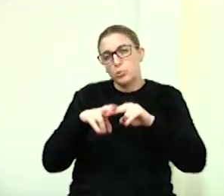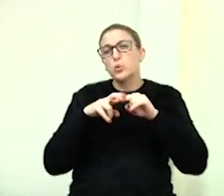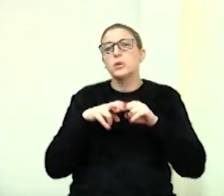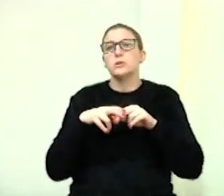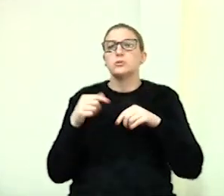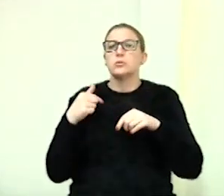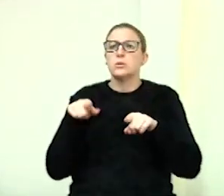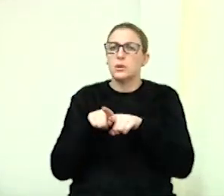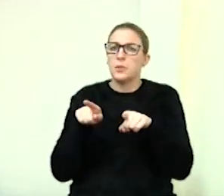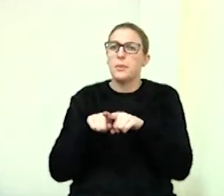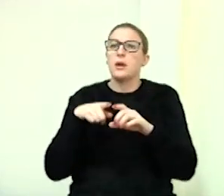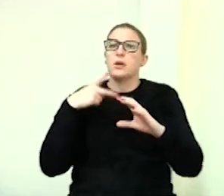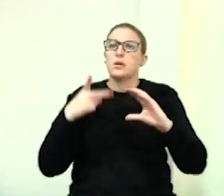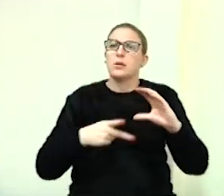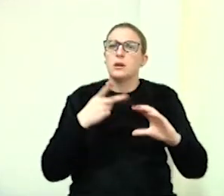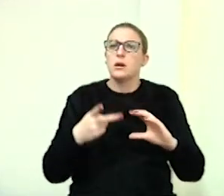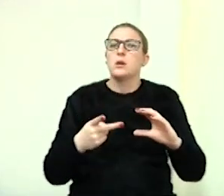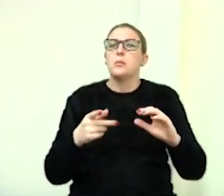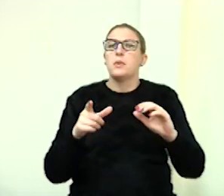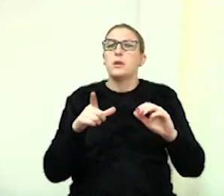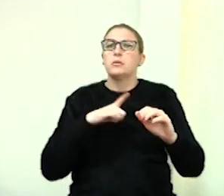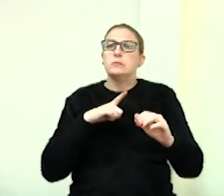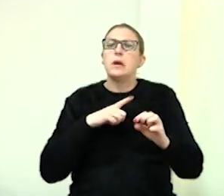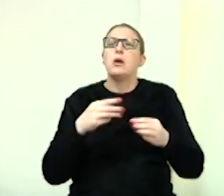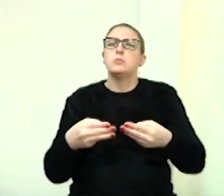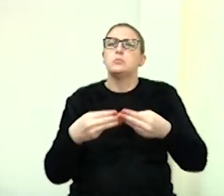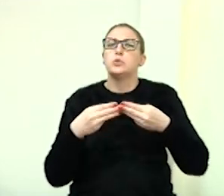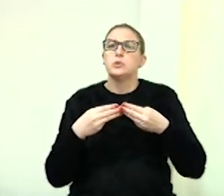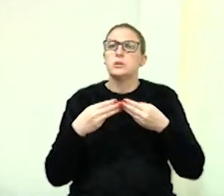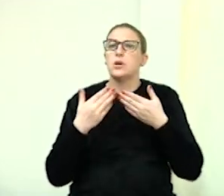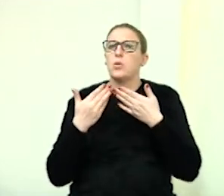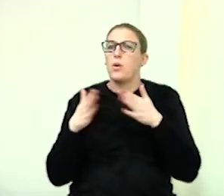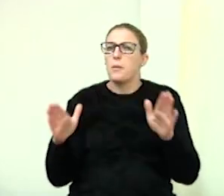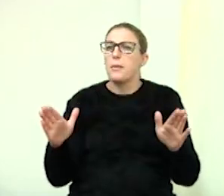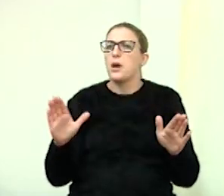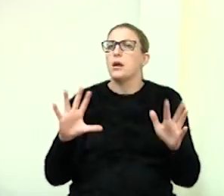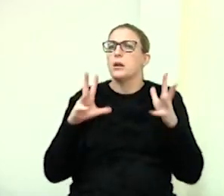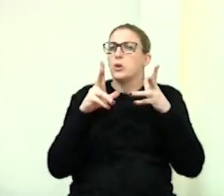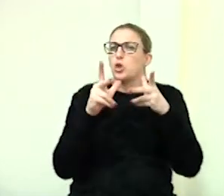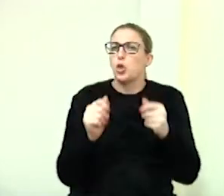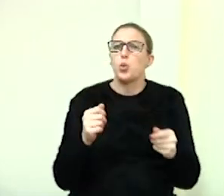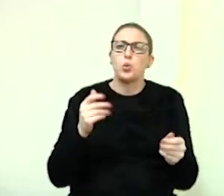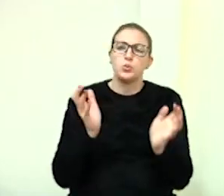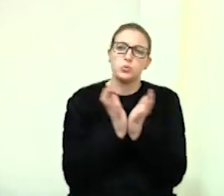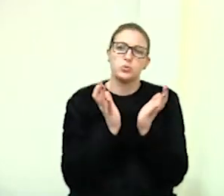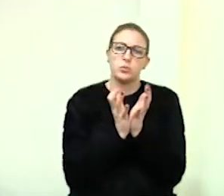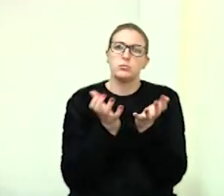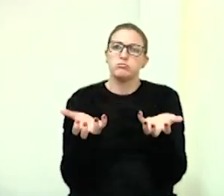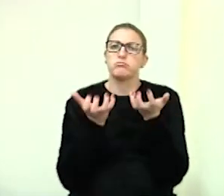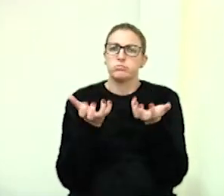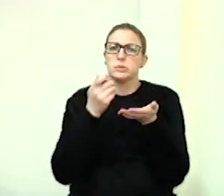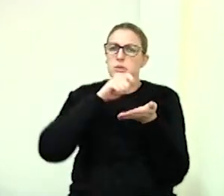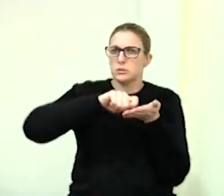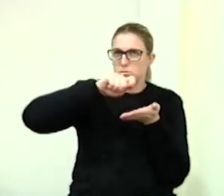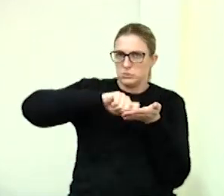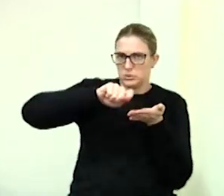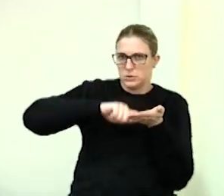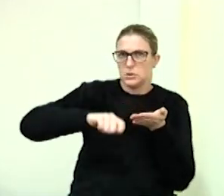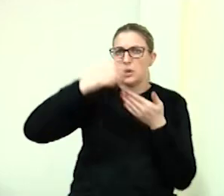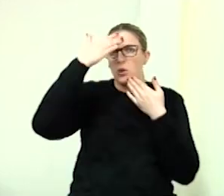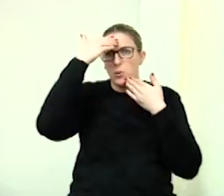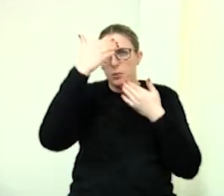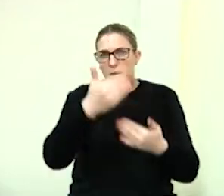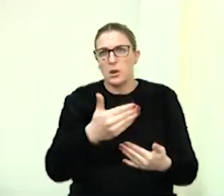aqui, e que a gente deixa aberto, então, para todos os nobres colegas vereadores também, que se acharem possível assinar. Obrigado, senhor presidente,